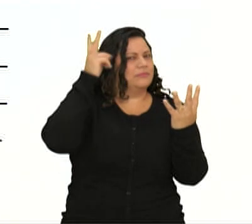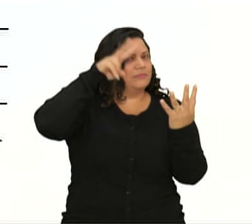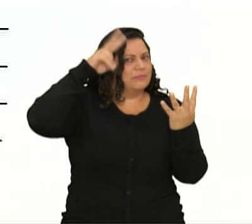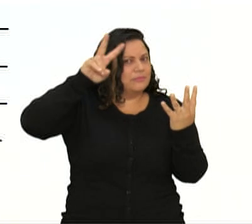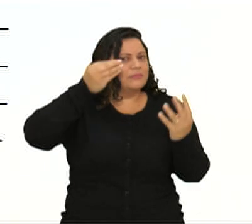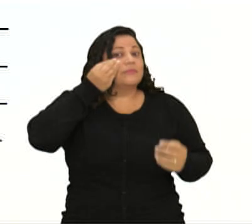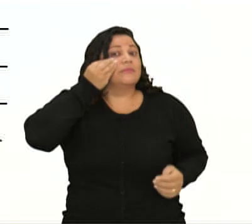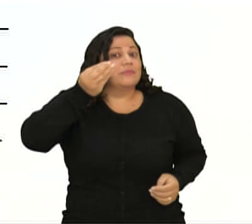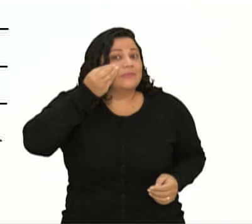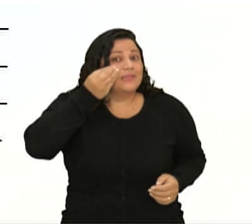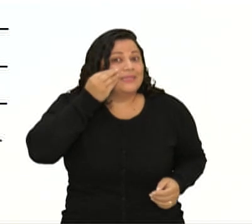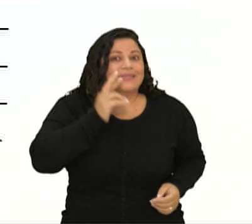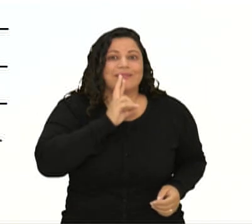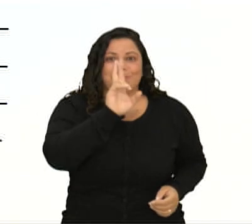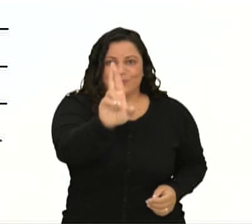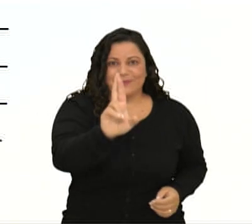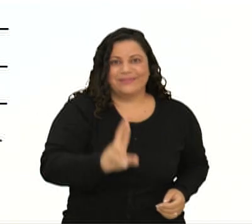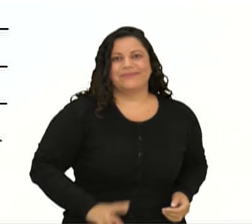tentar fazer?